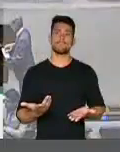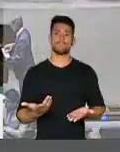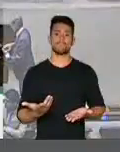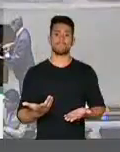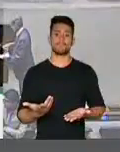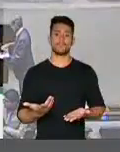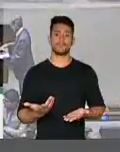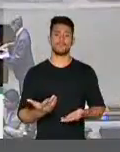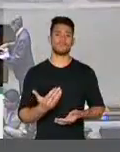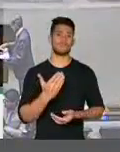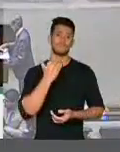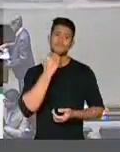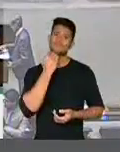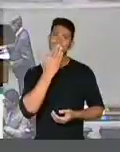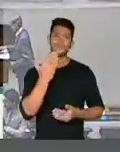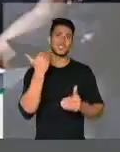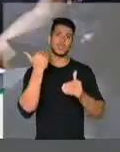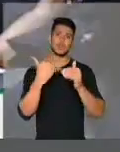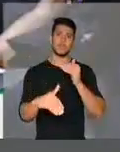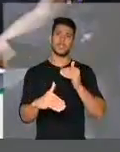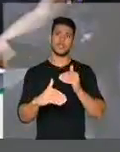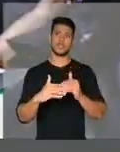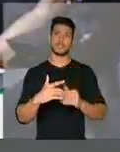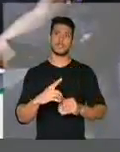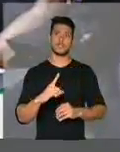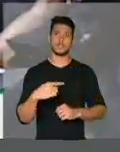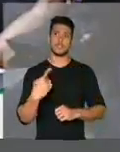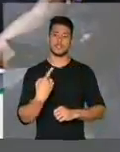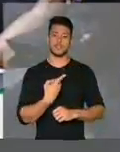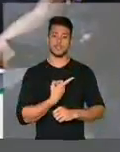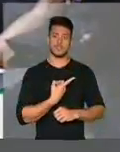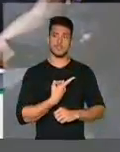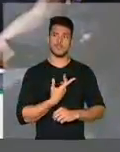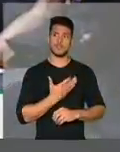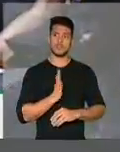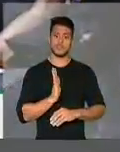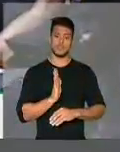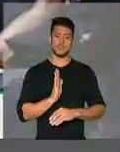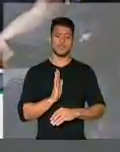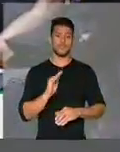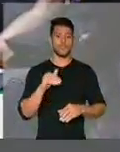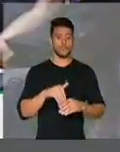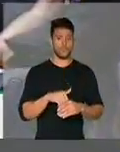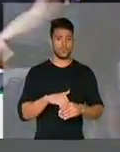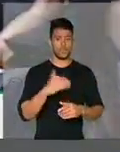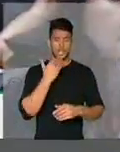uma sandice. Nós votaríamos com o PSOL,